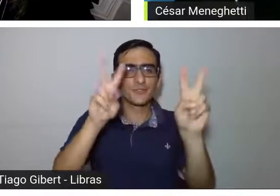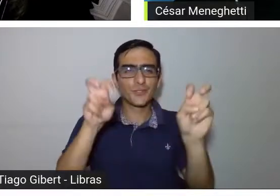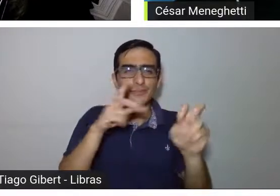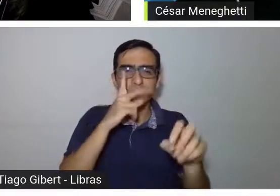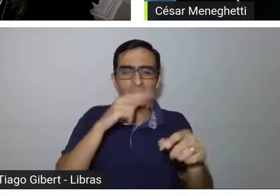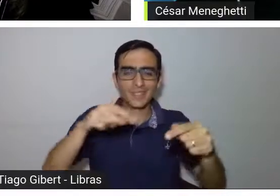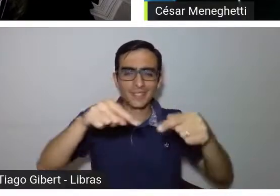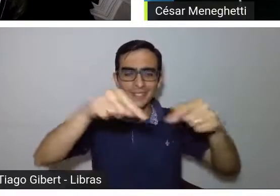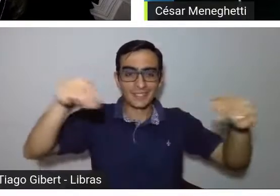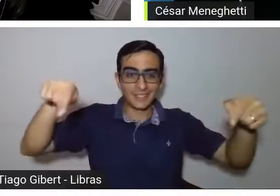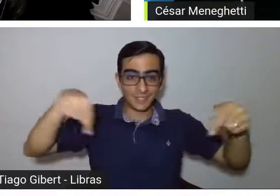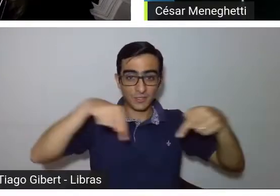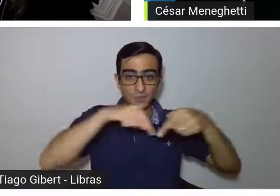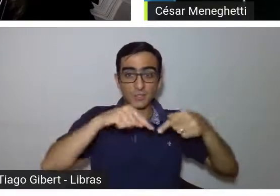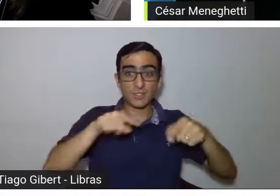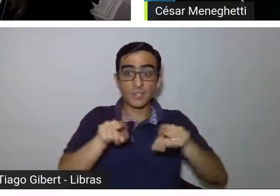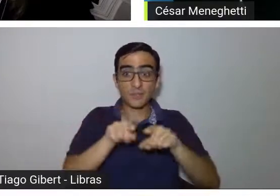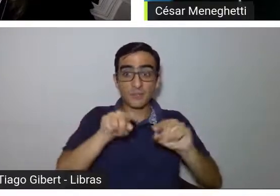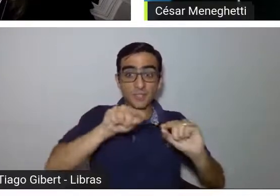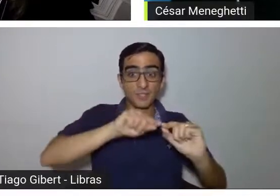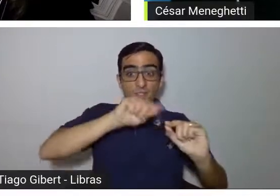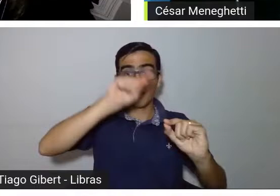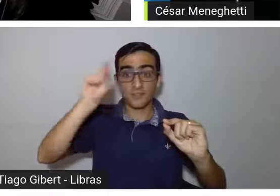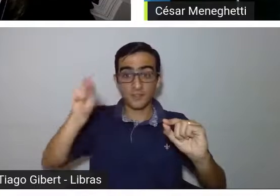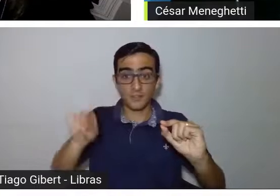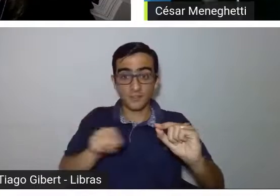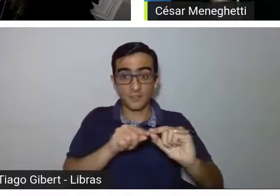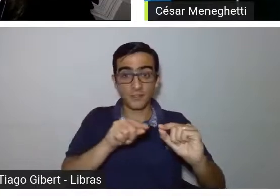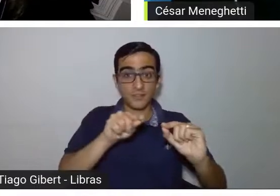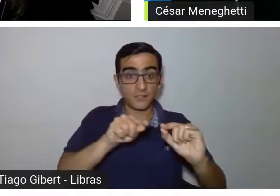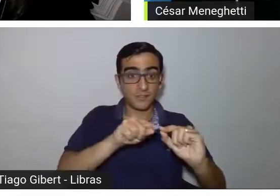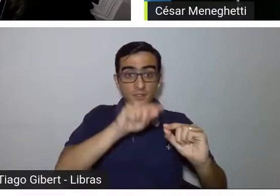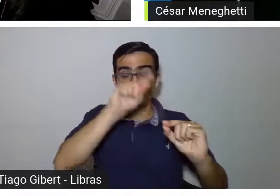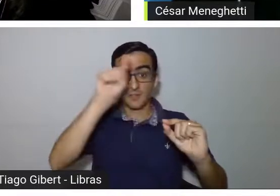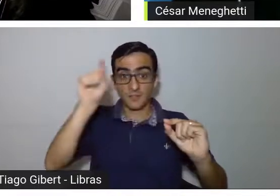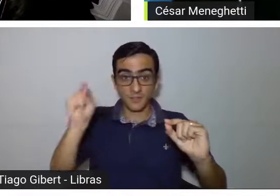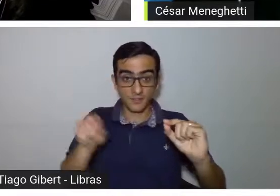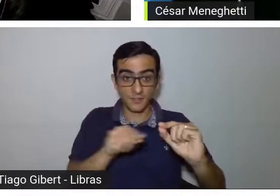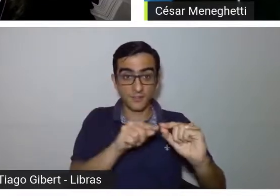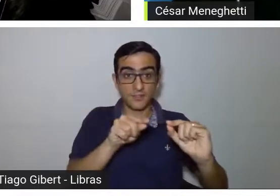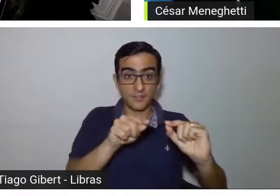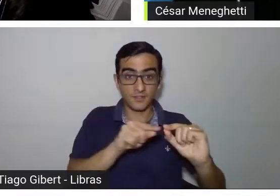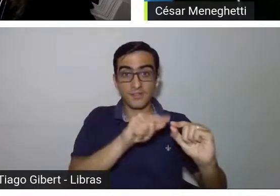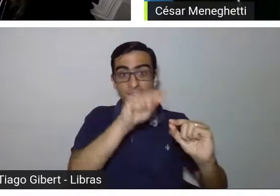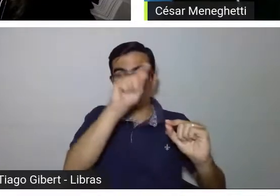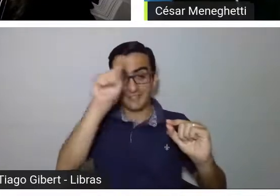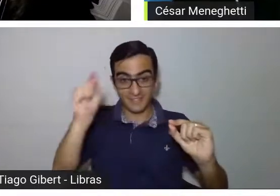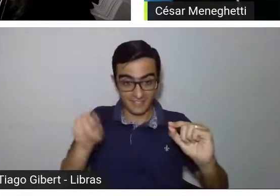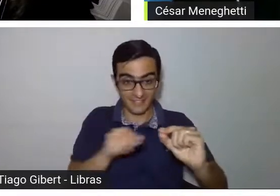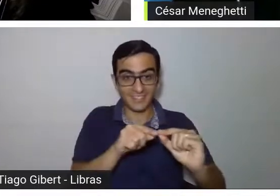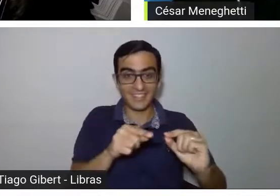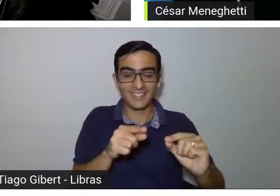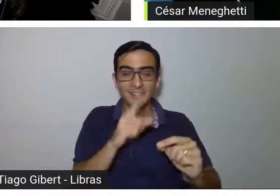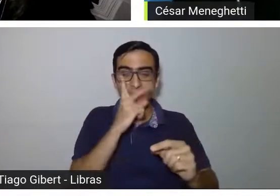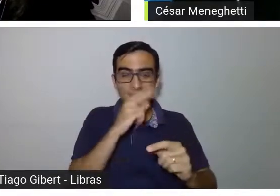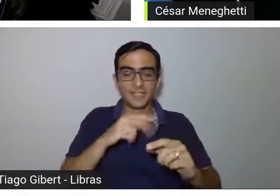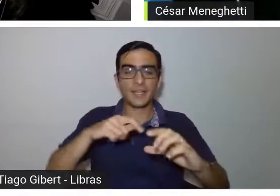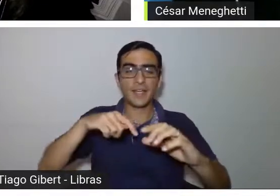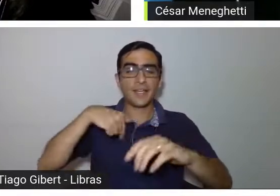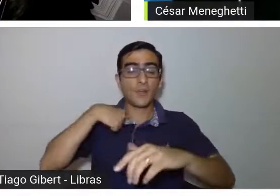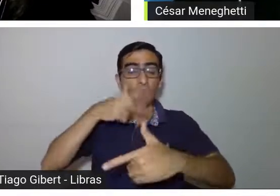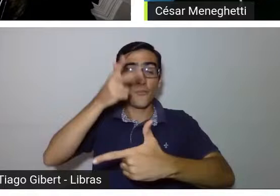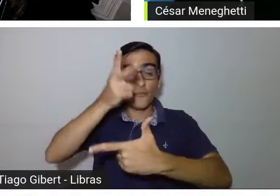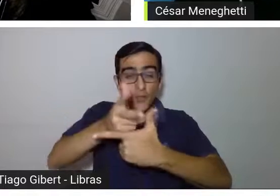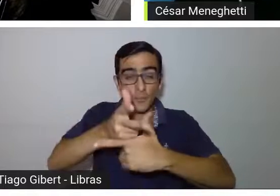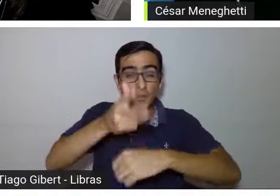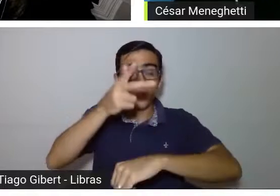círculos e ciclos. Ciclo da vida e ciclo... Então, eles ficam rodando. E aí, eu fiz uma série de refilmagens. Eu